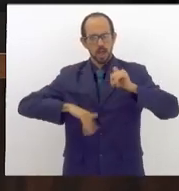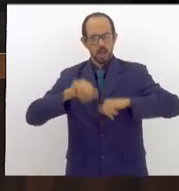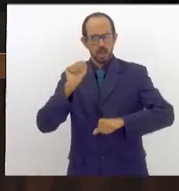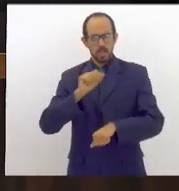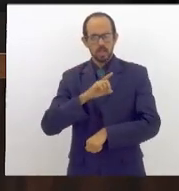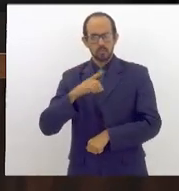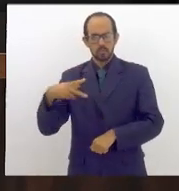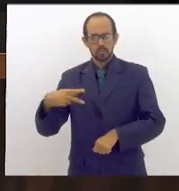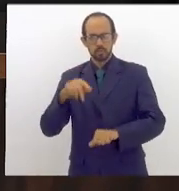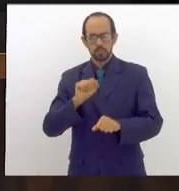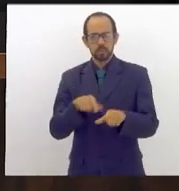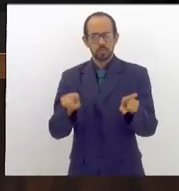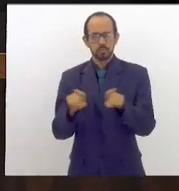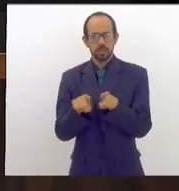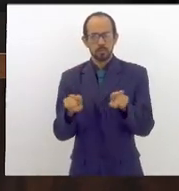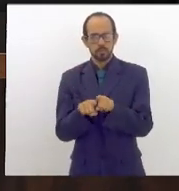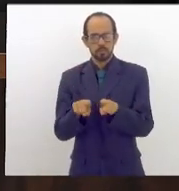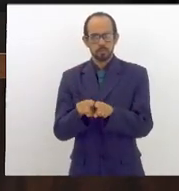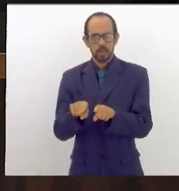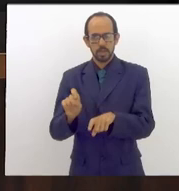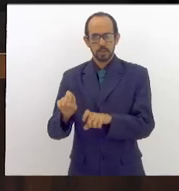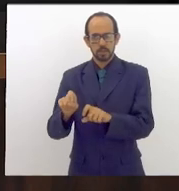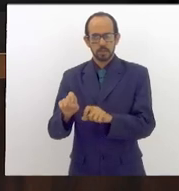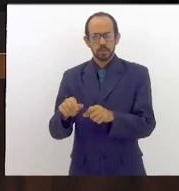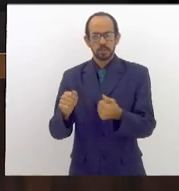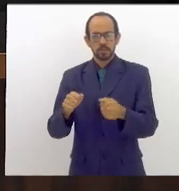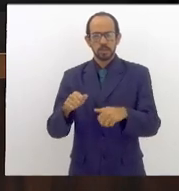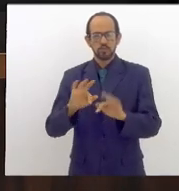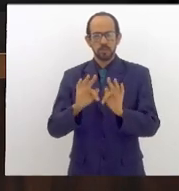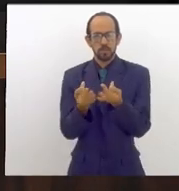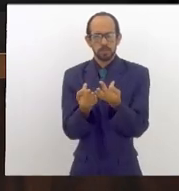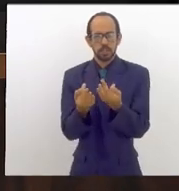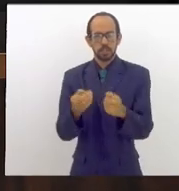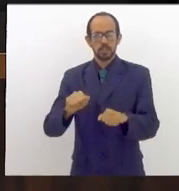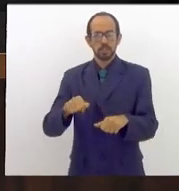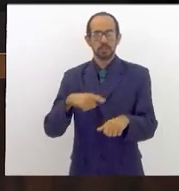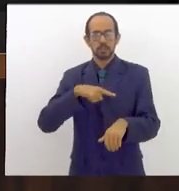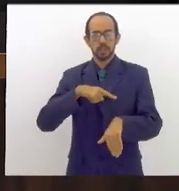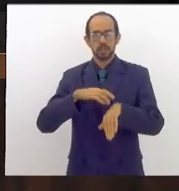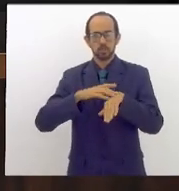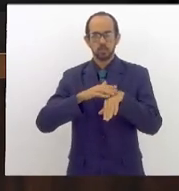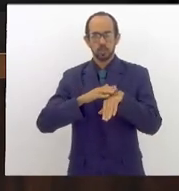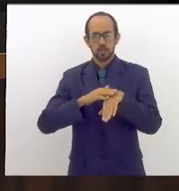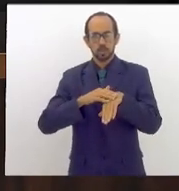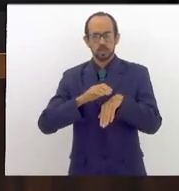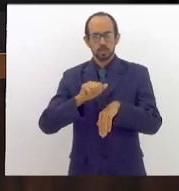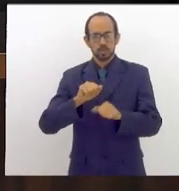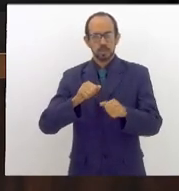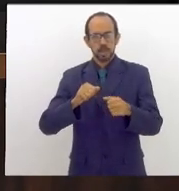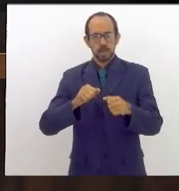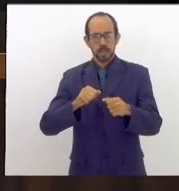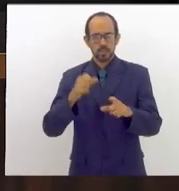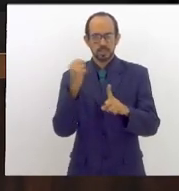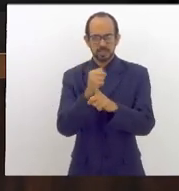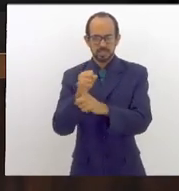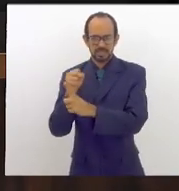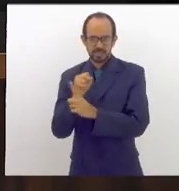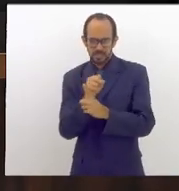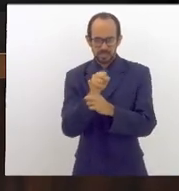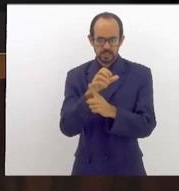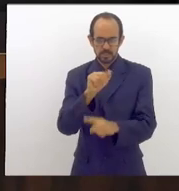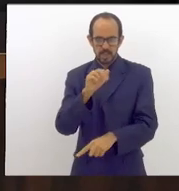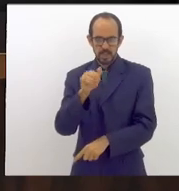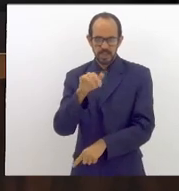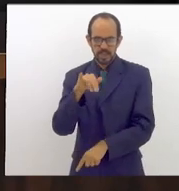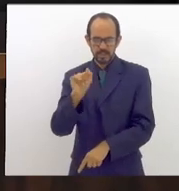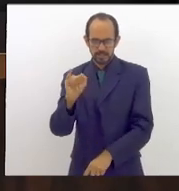reparação como as famílias de portadores de hanseníase de parentes das vítimas da chacina de Acari vigário geral se os estados